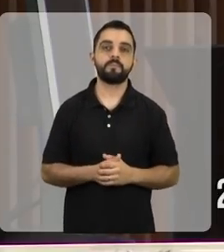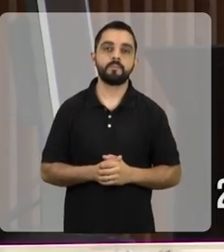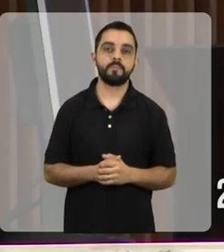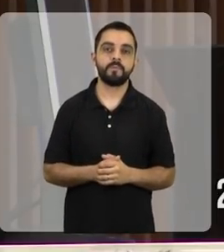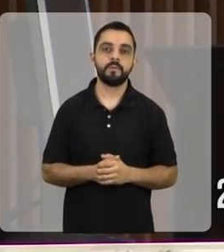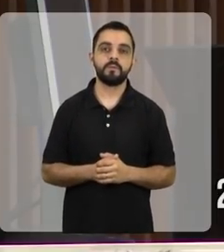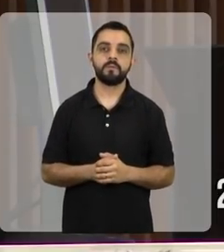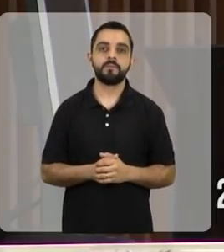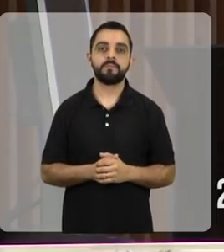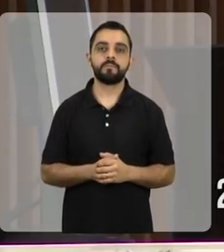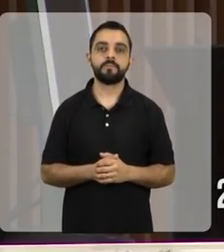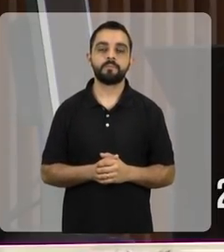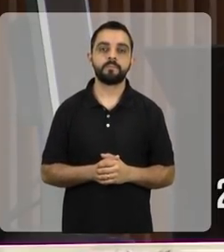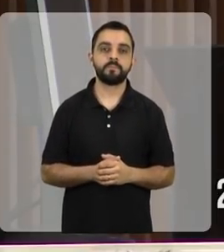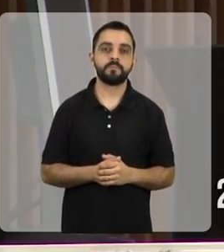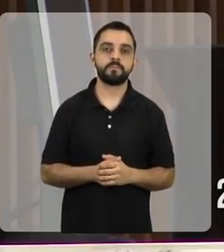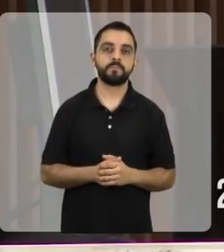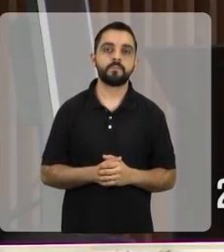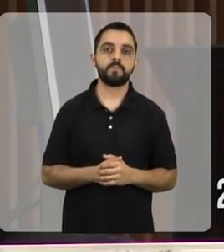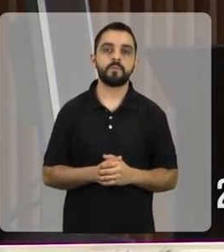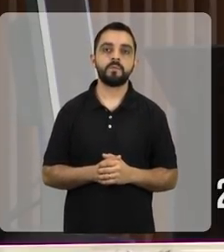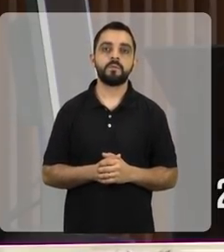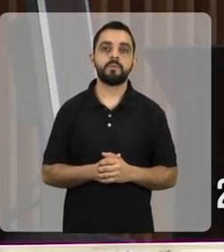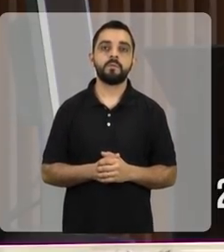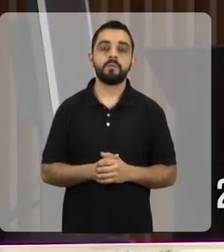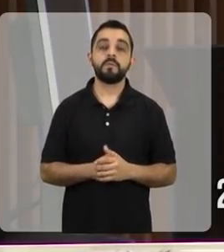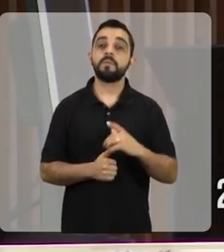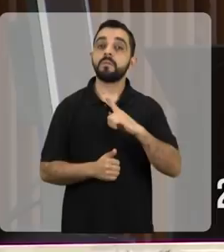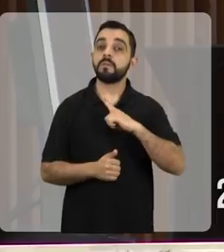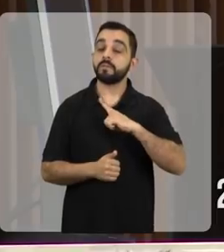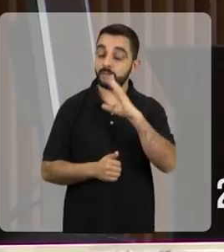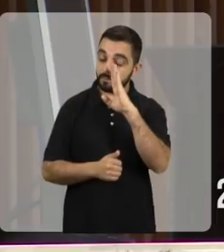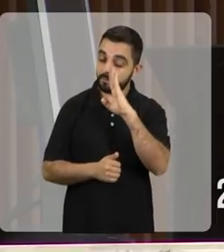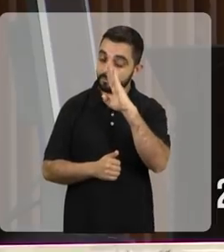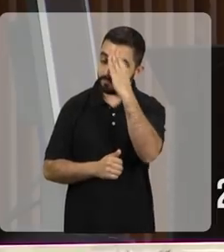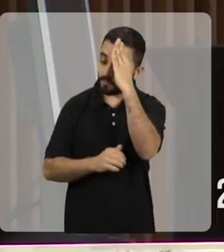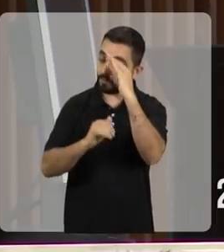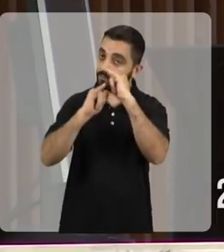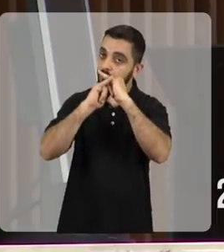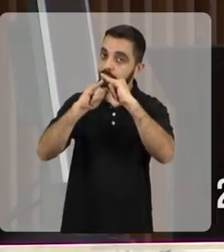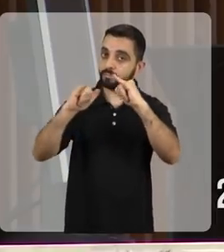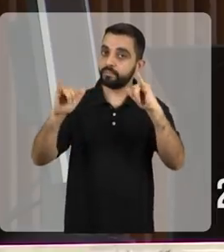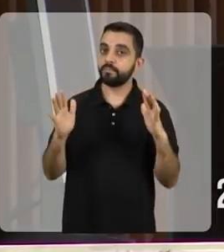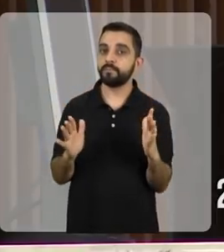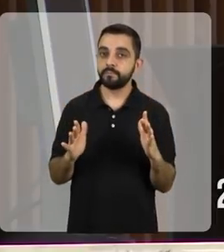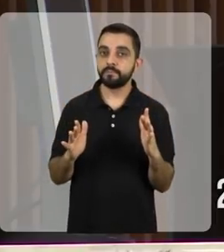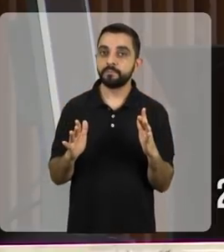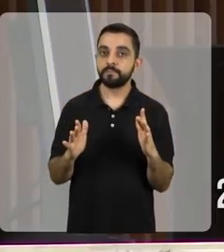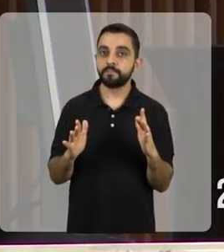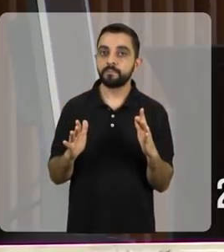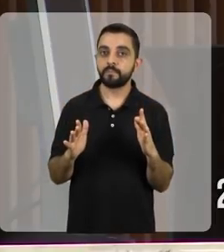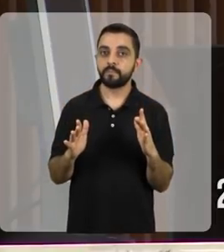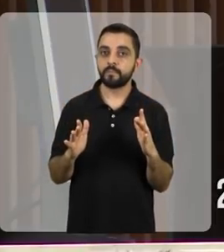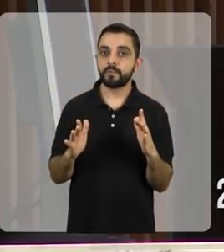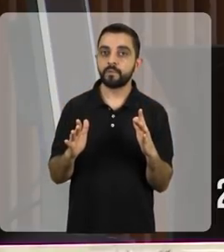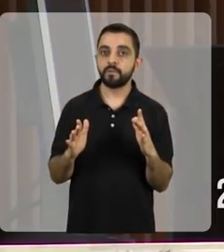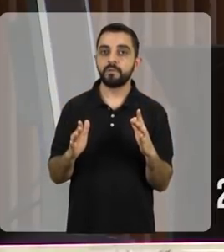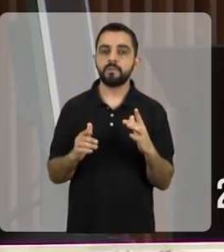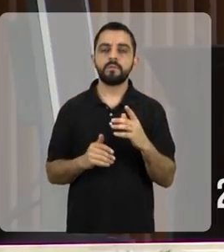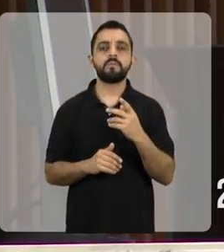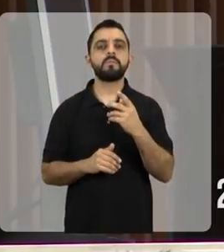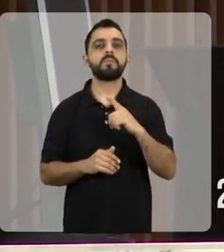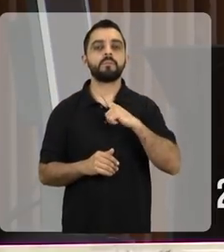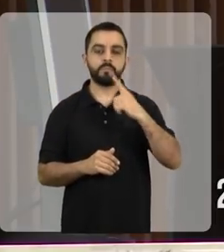falaciosamente a oposição artificial que se faz entre o ensino